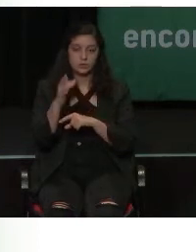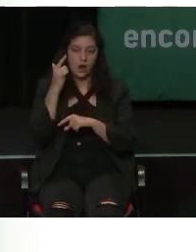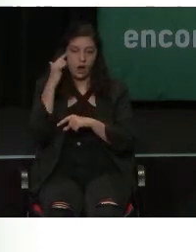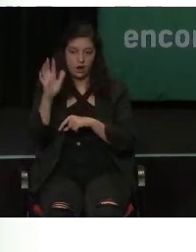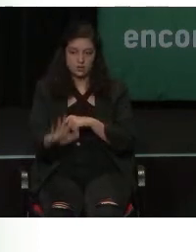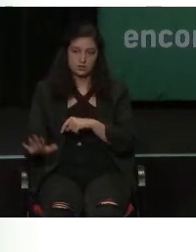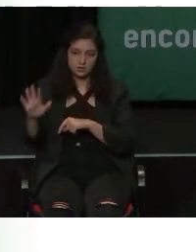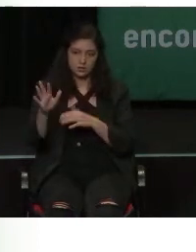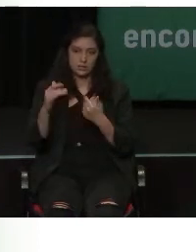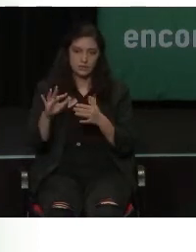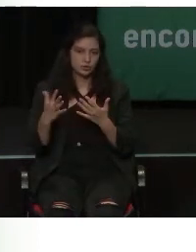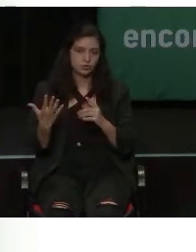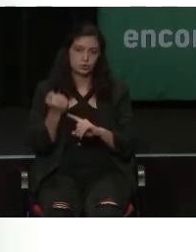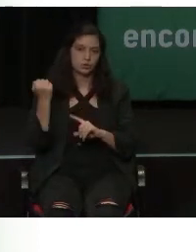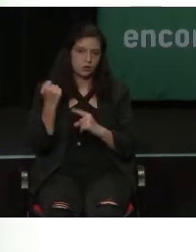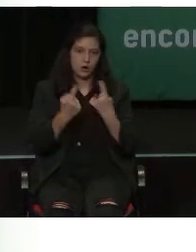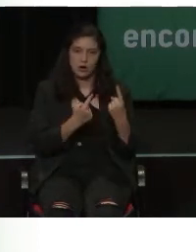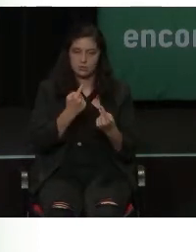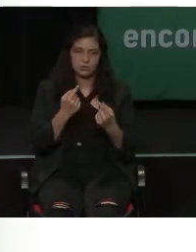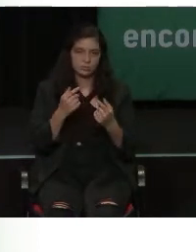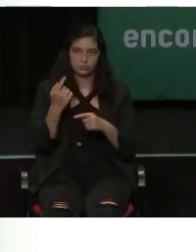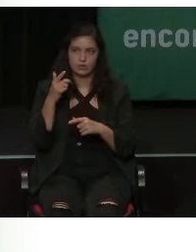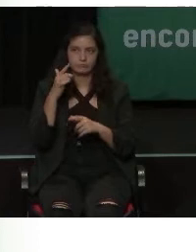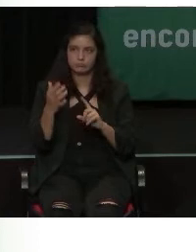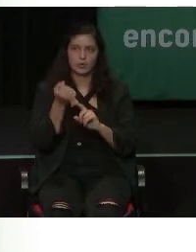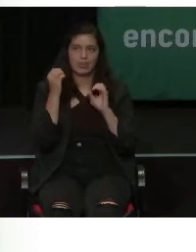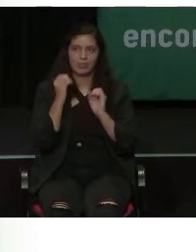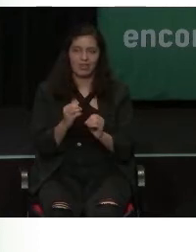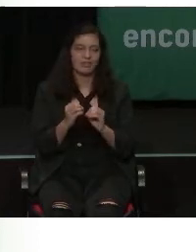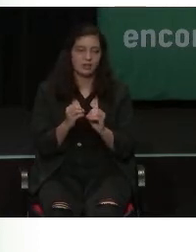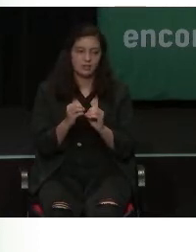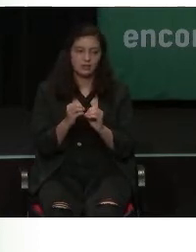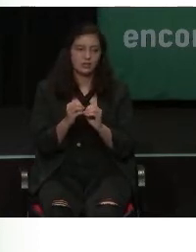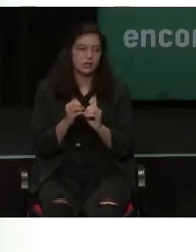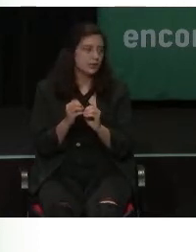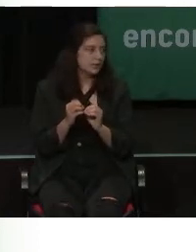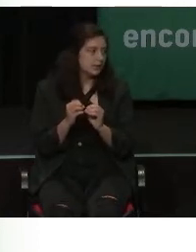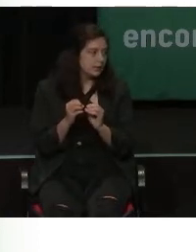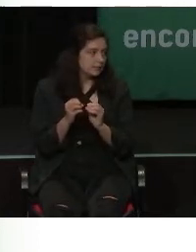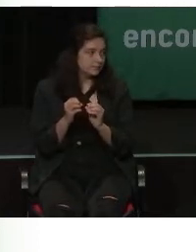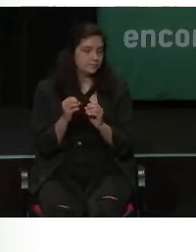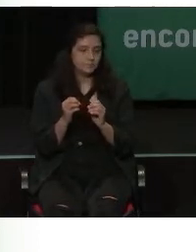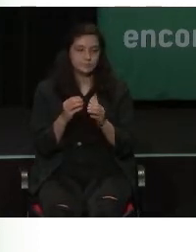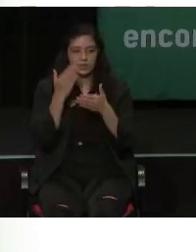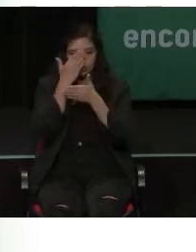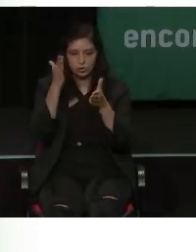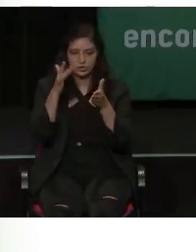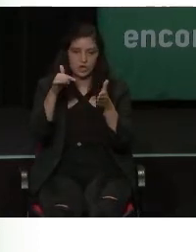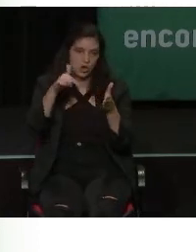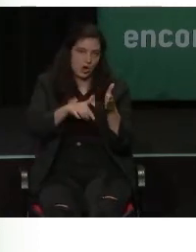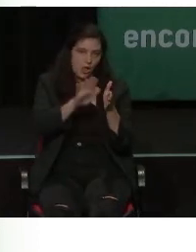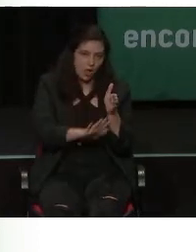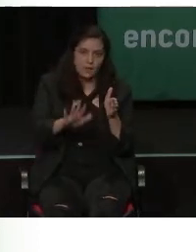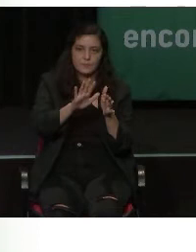mas que não tiveram sucesso algum conhecido nas democracias ocidentais